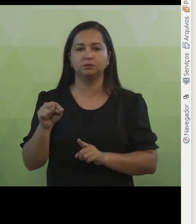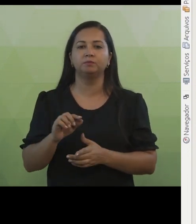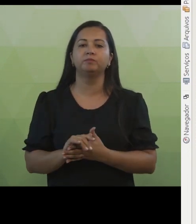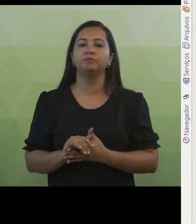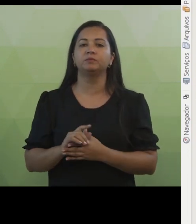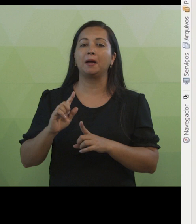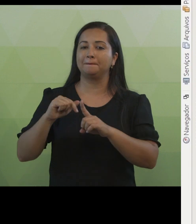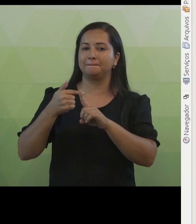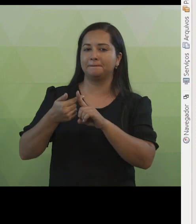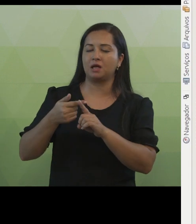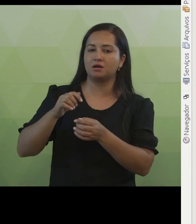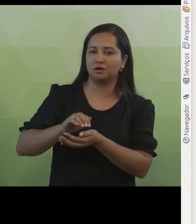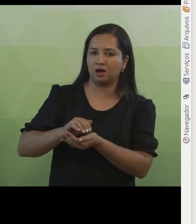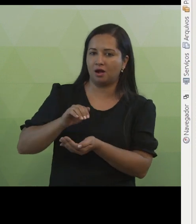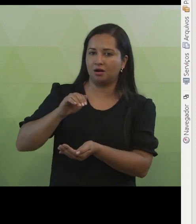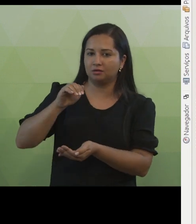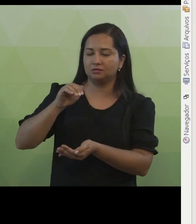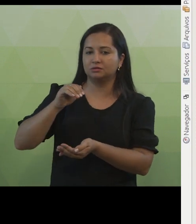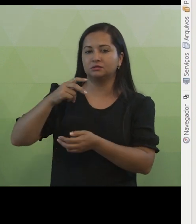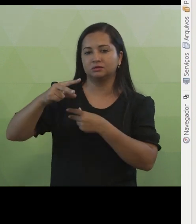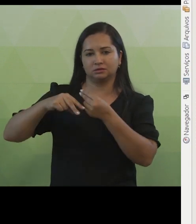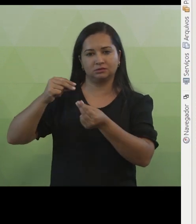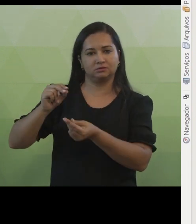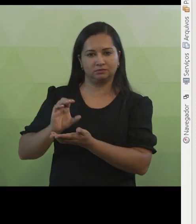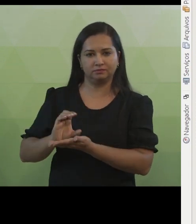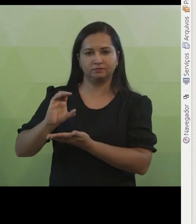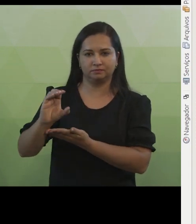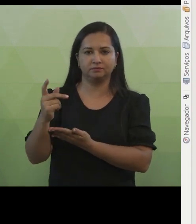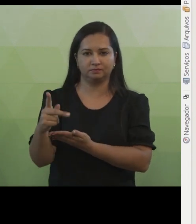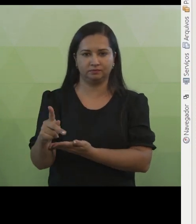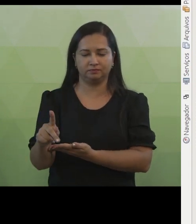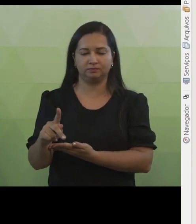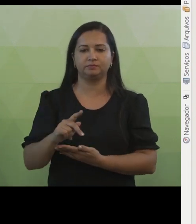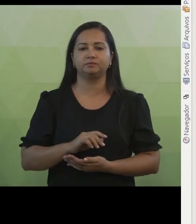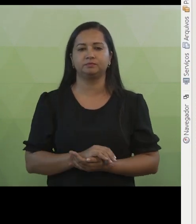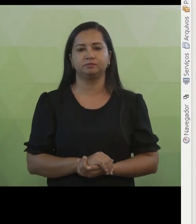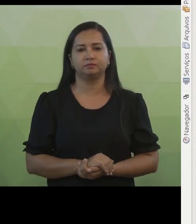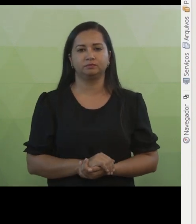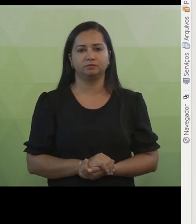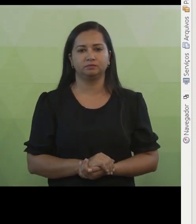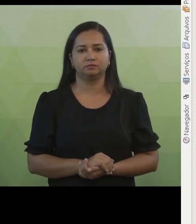acúmulo da bonificação desse funcionário 1.